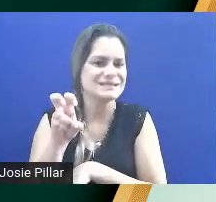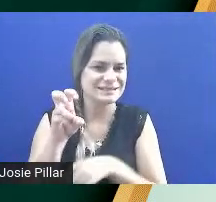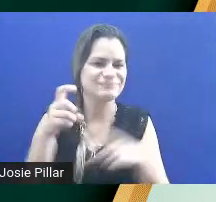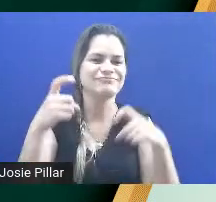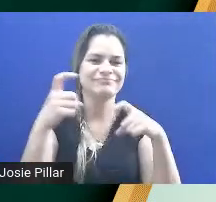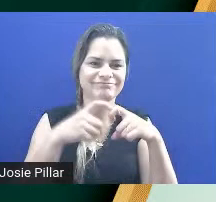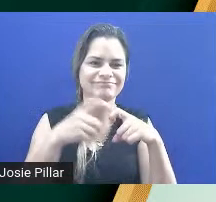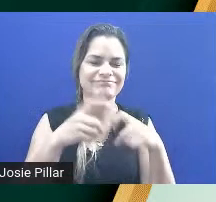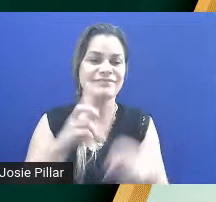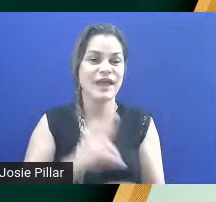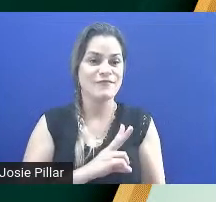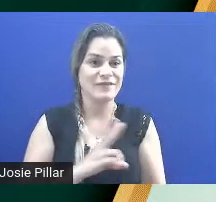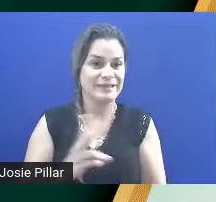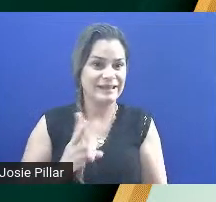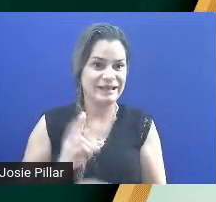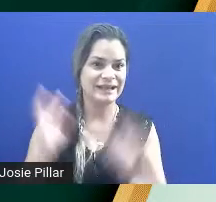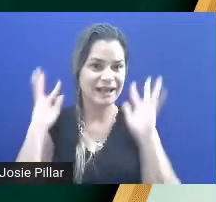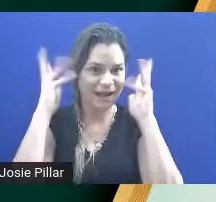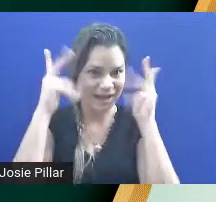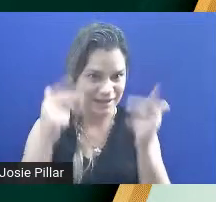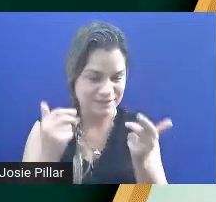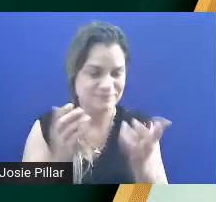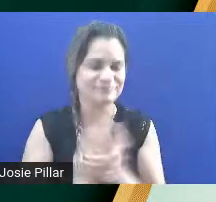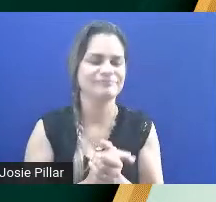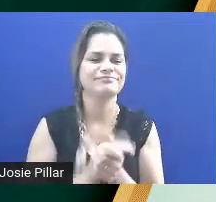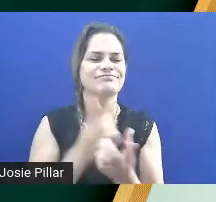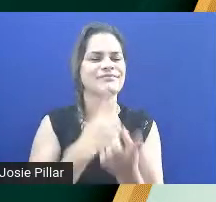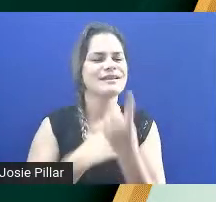né? Desejar também meus